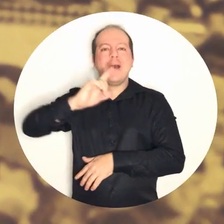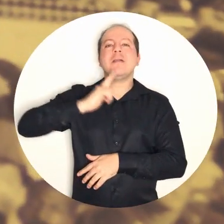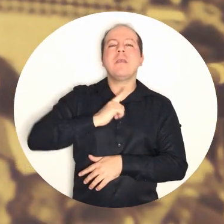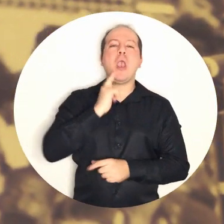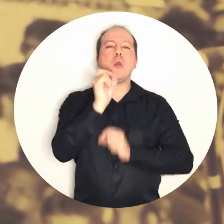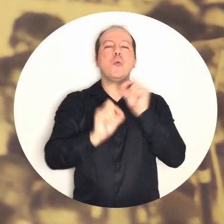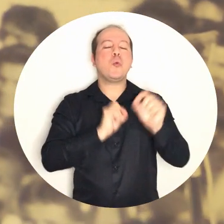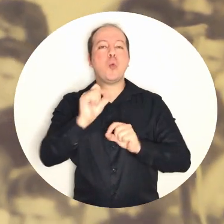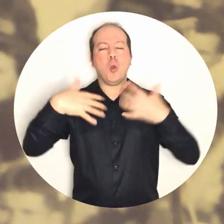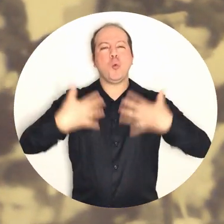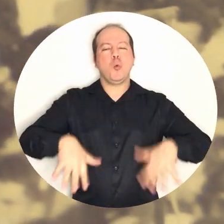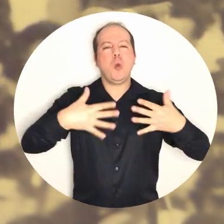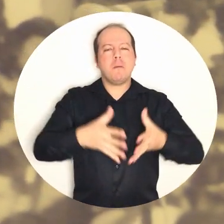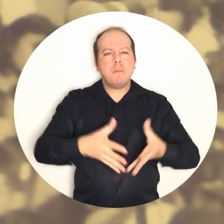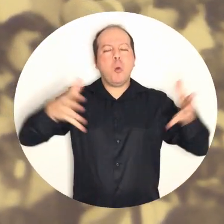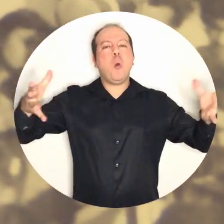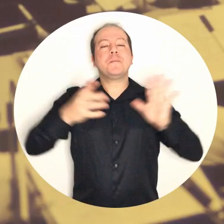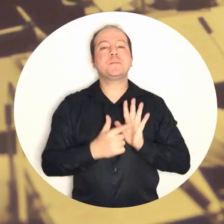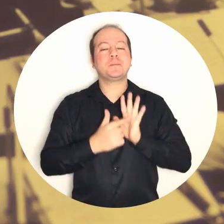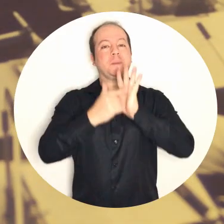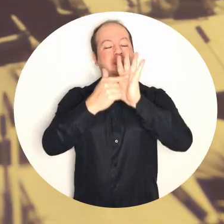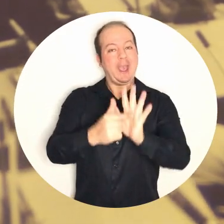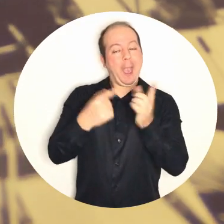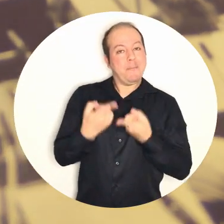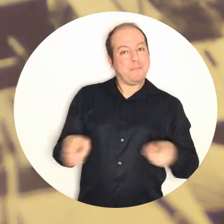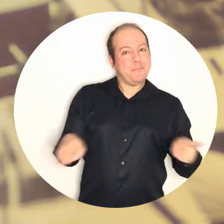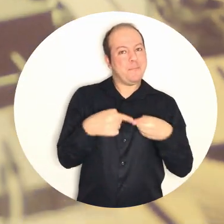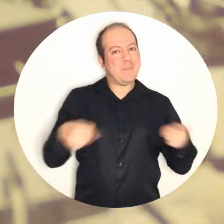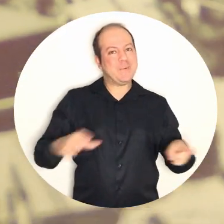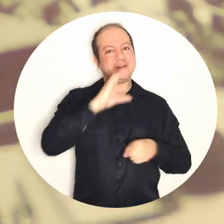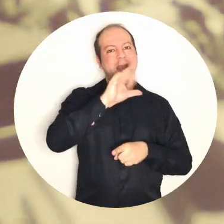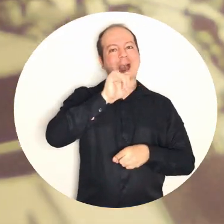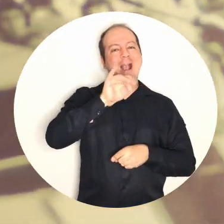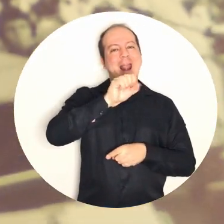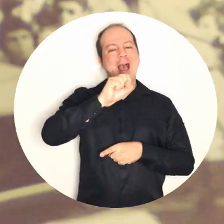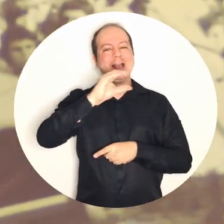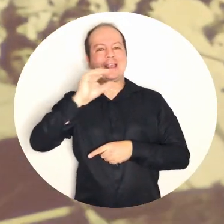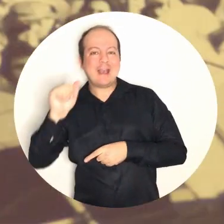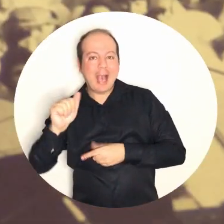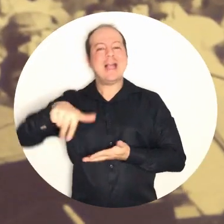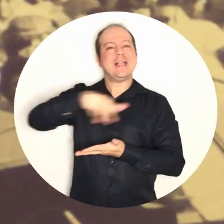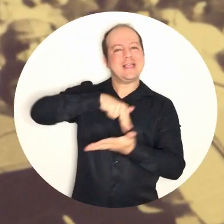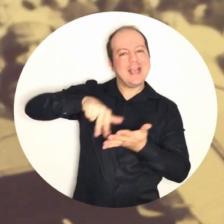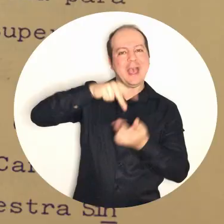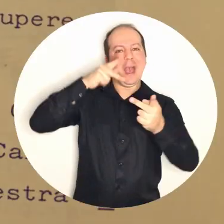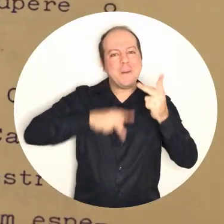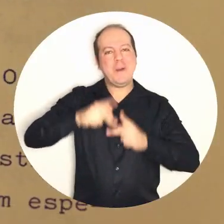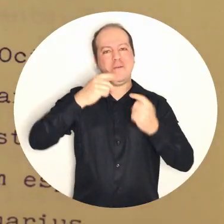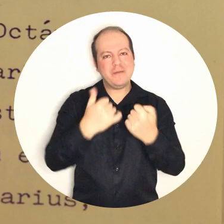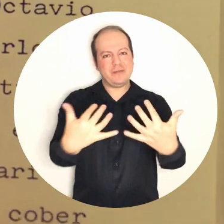a estreia de uma ideia grandiosa: levar música clássica e dança ao povo.